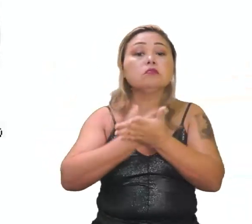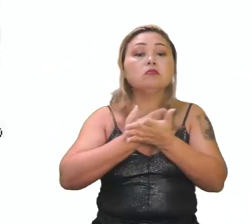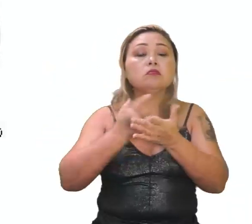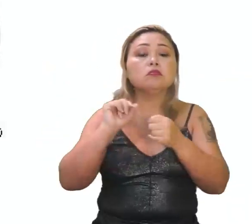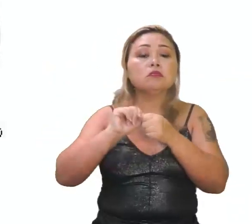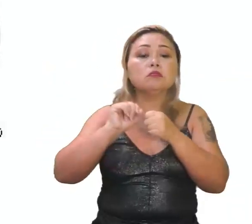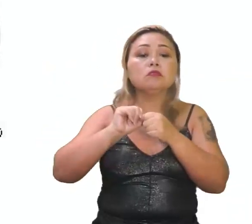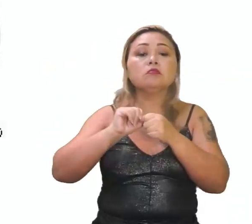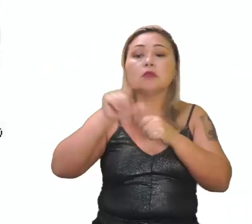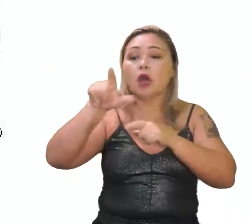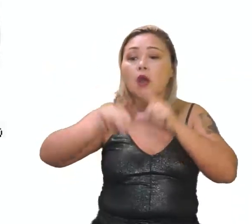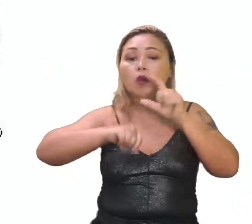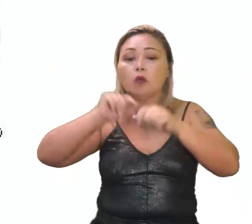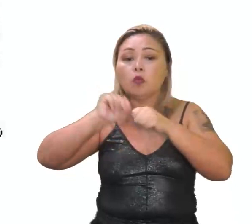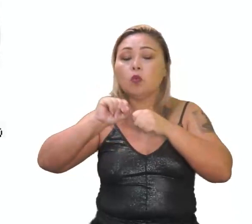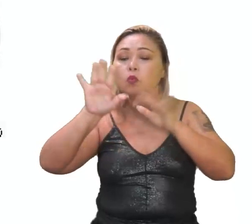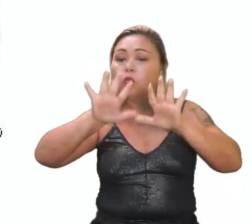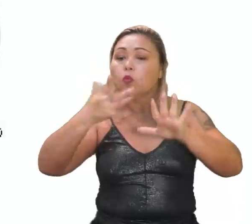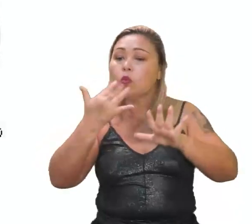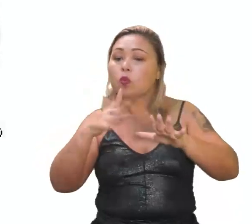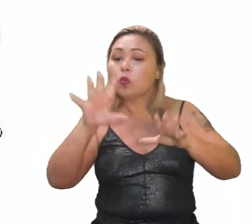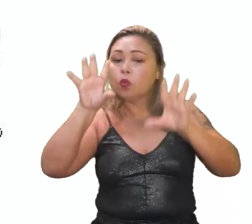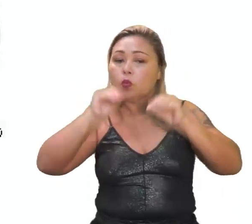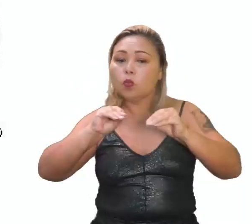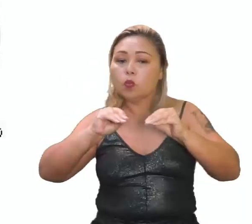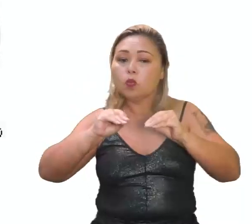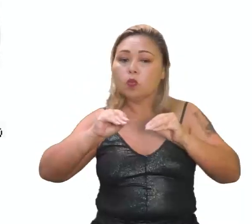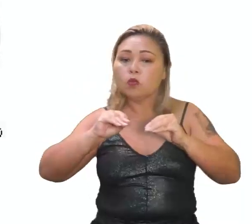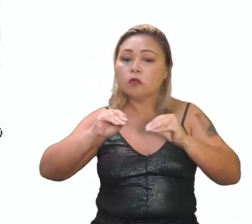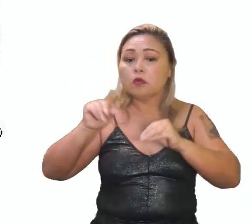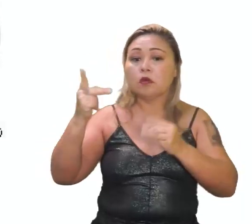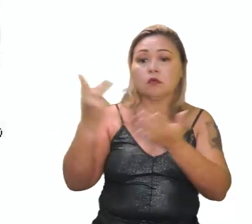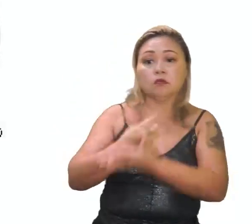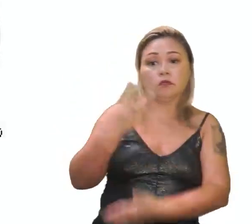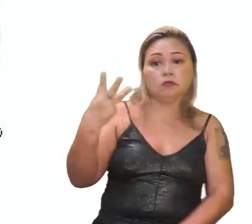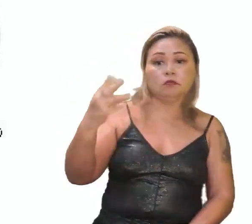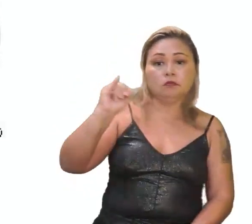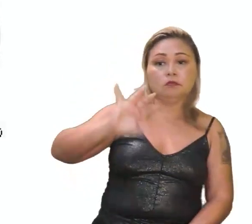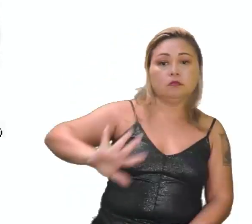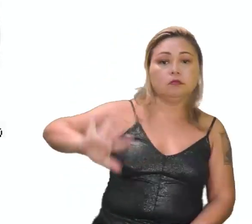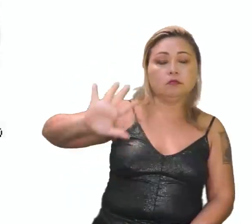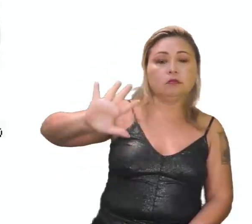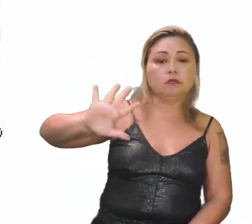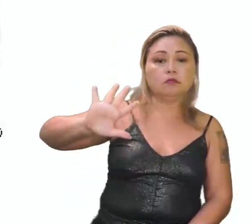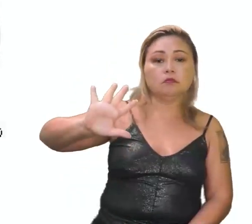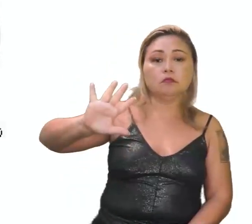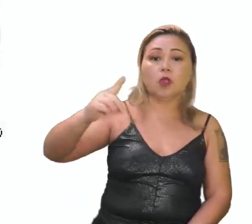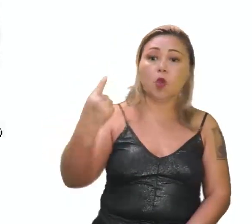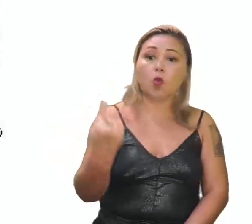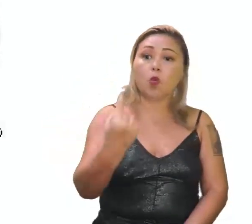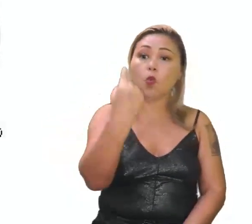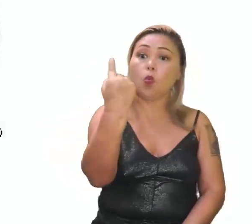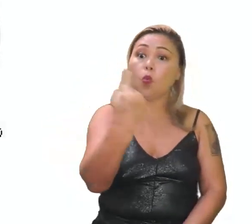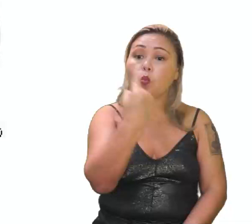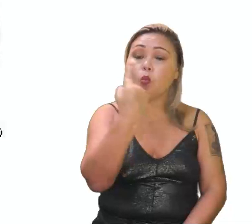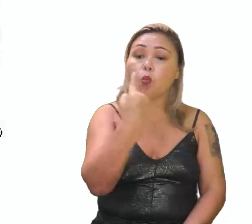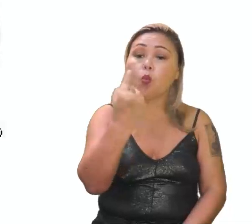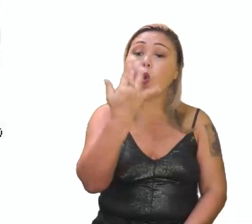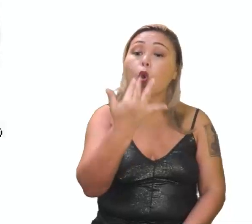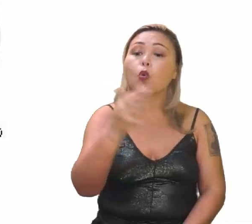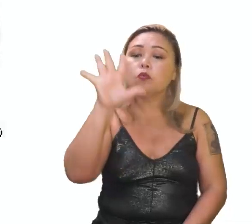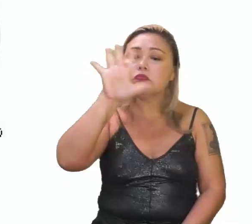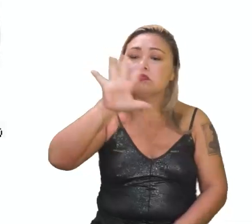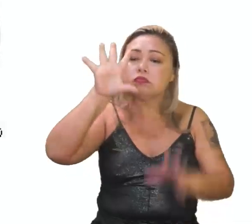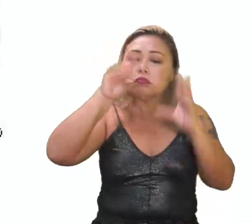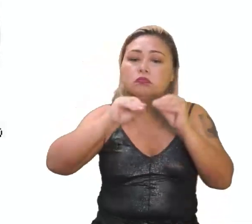Eles eram mais predados, os de cores mais escuras. Olha aqui, na imagem 3. Só tem um agora de cor mais escura.